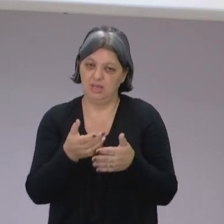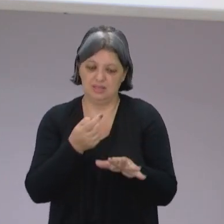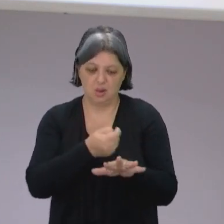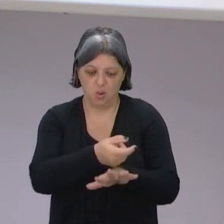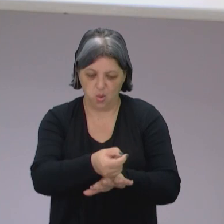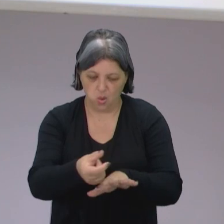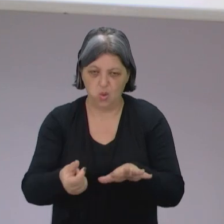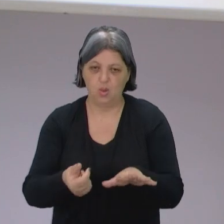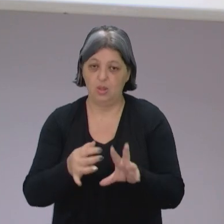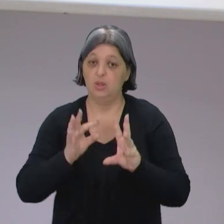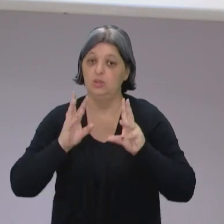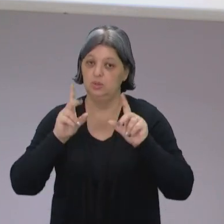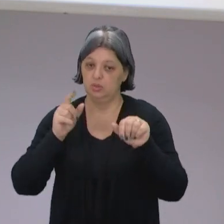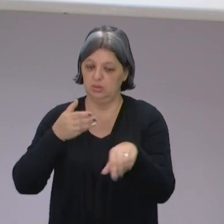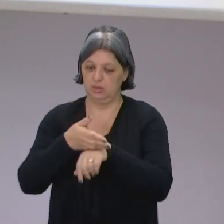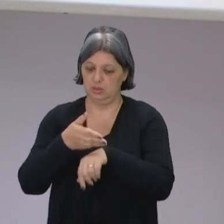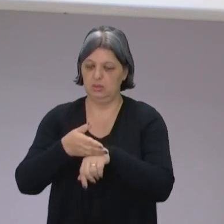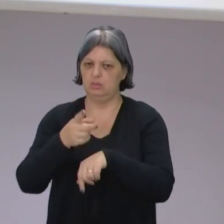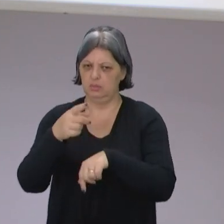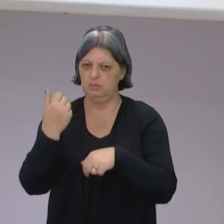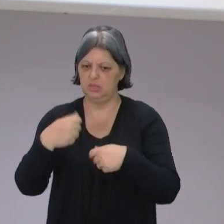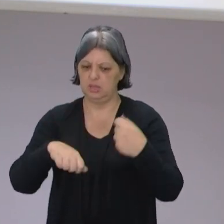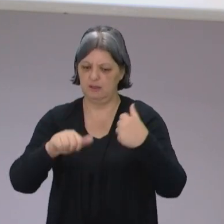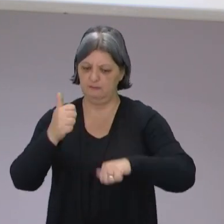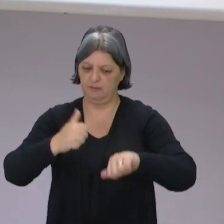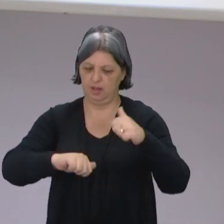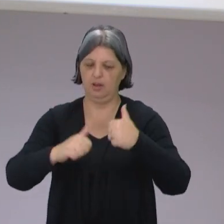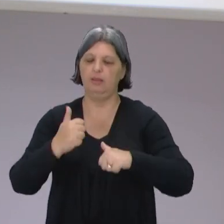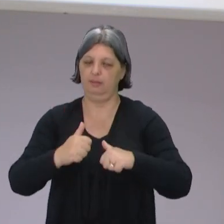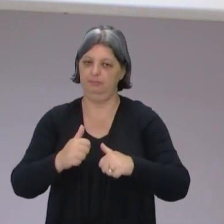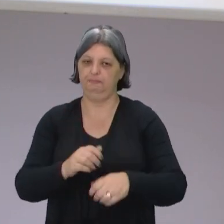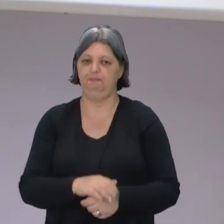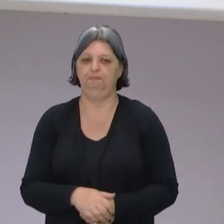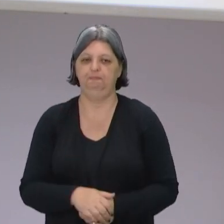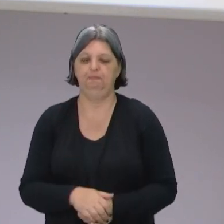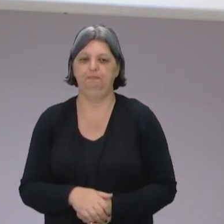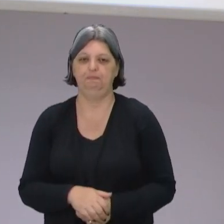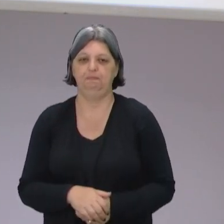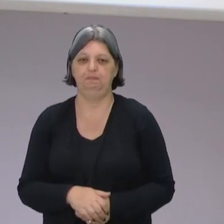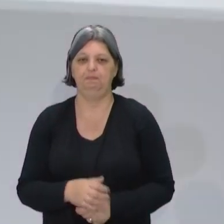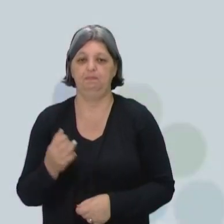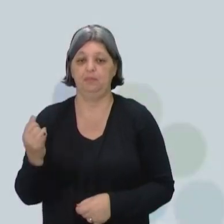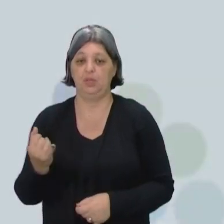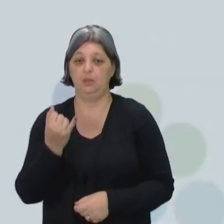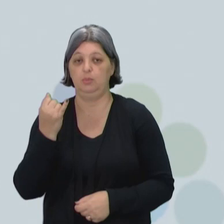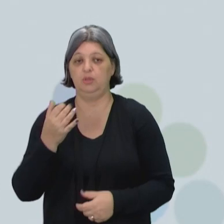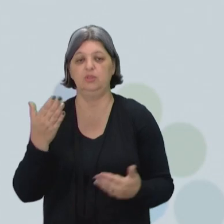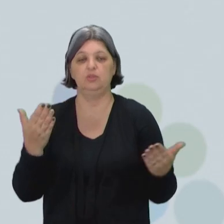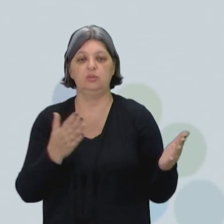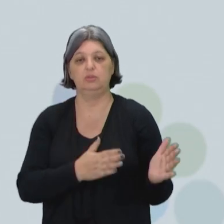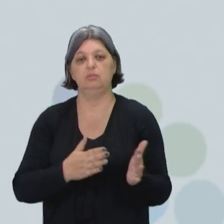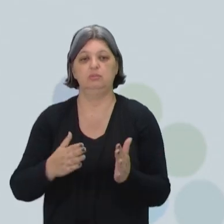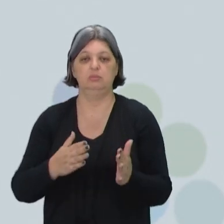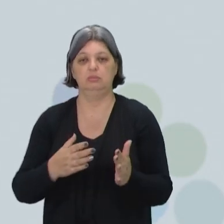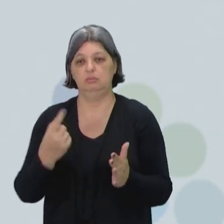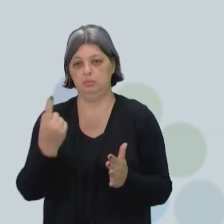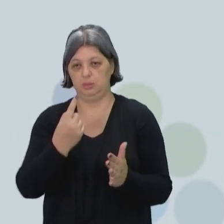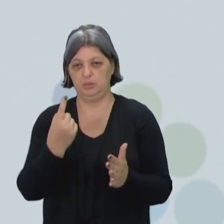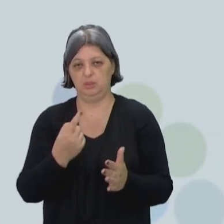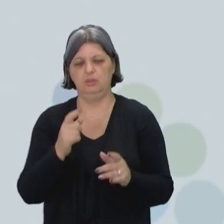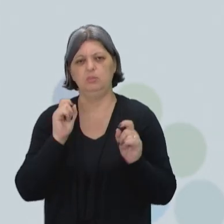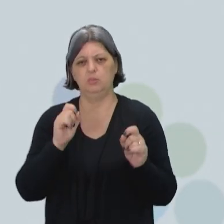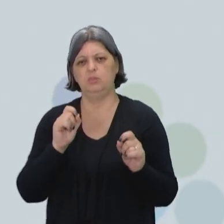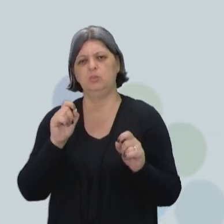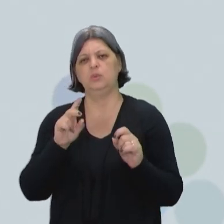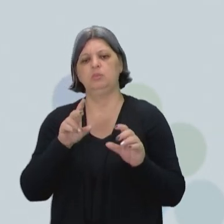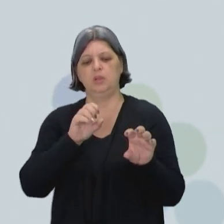que você acessa, você analisa, tá? É importante. Vamos para o próximo, então, aqui, ó. A gente vai falar sobre a primeira etapa. Para que serve a